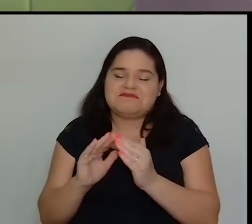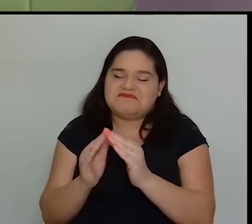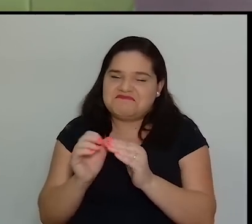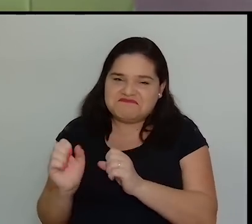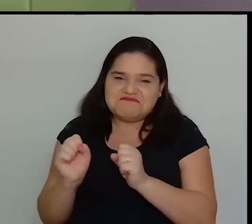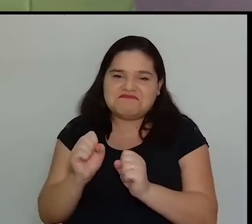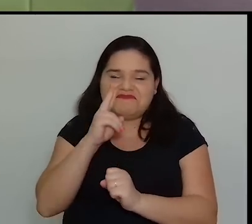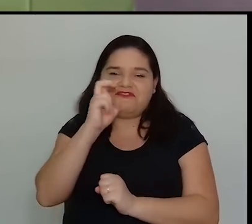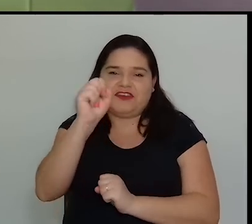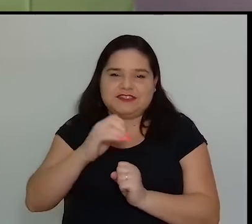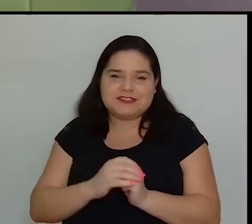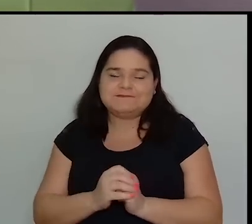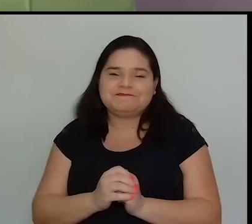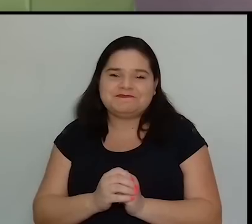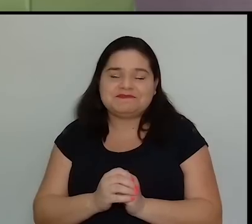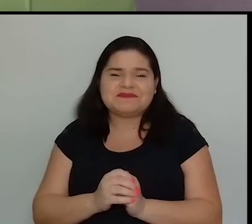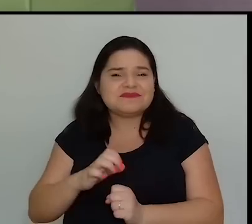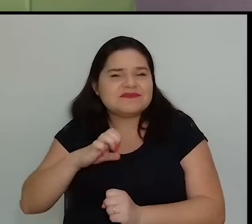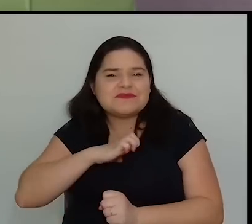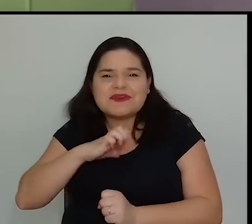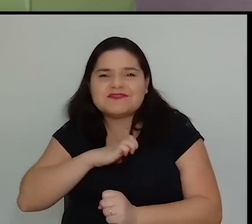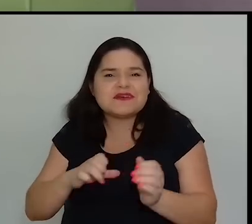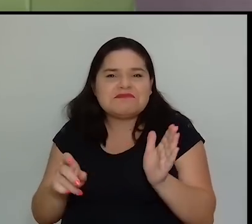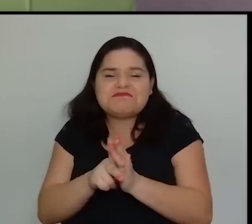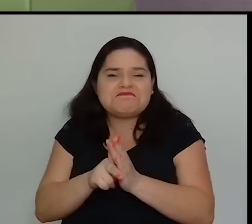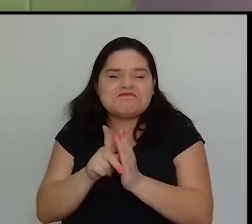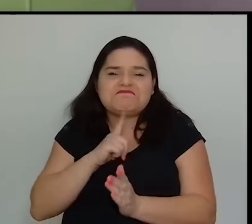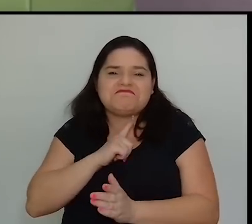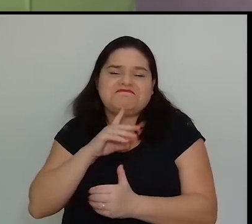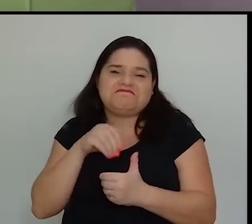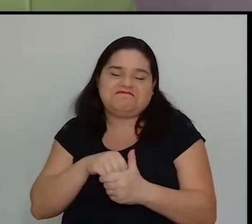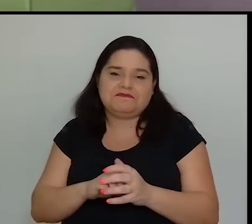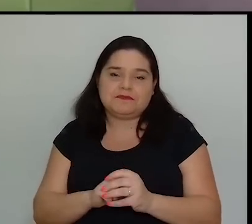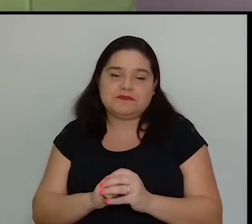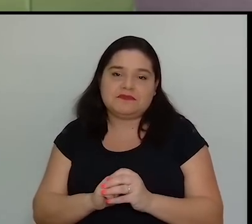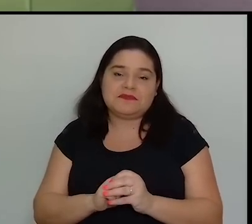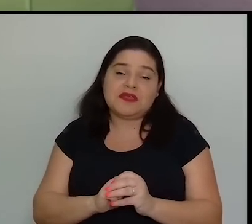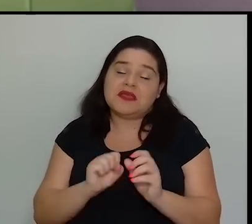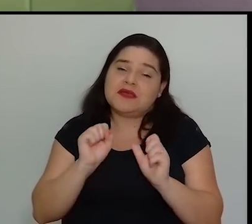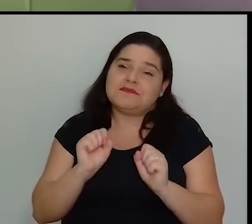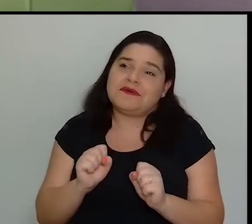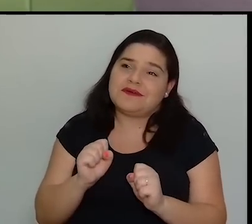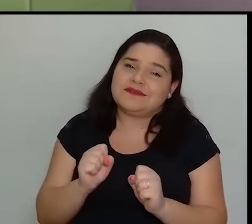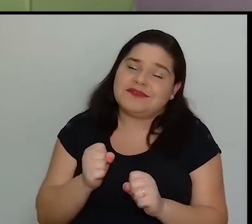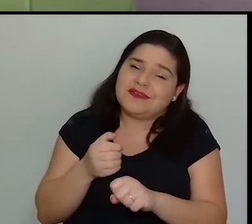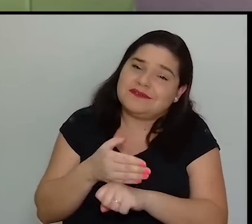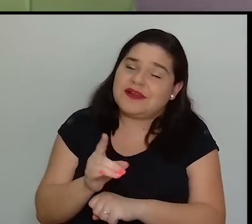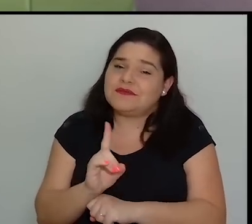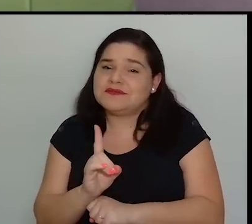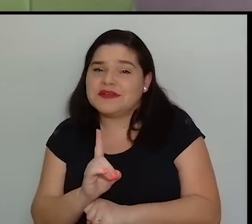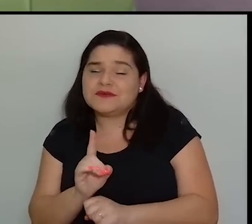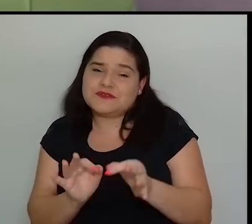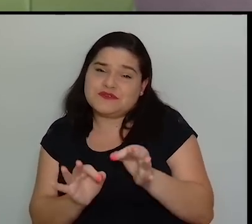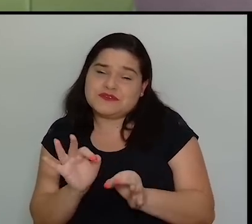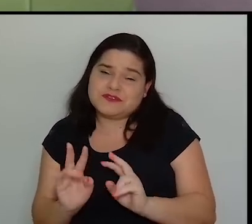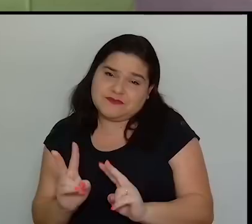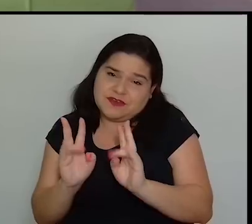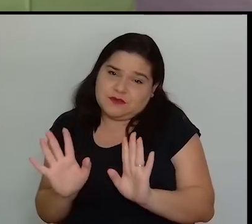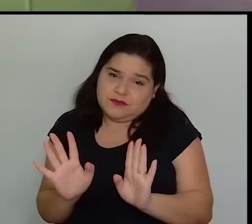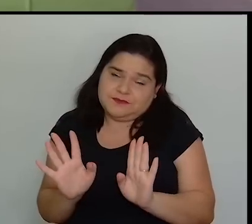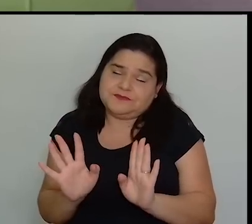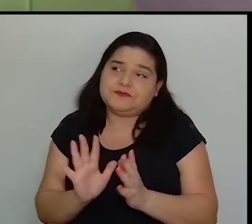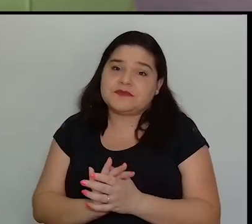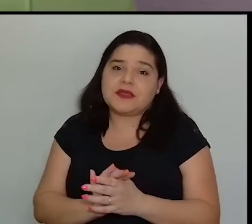isso favela tem um código de ética própria que podemos ou não entrar em Juiz de valor sobre ele aqui